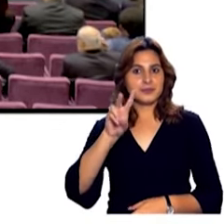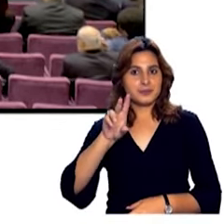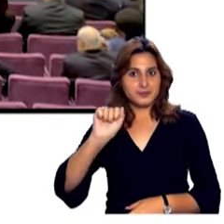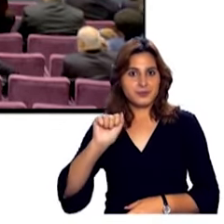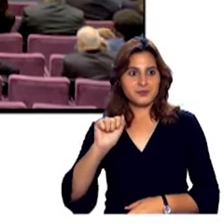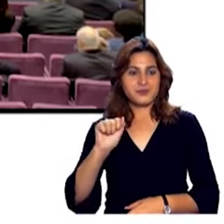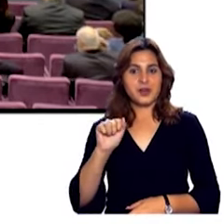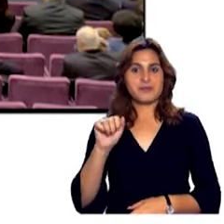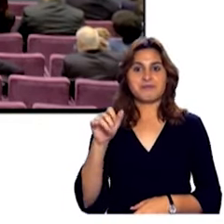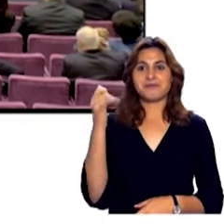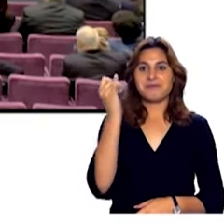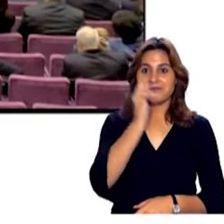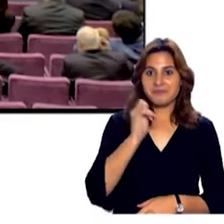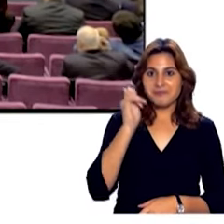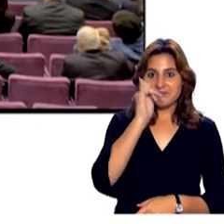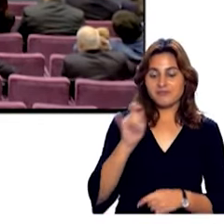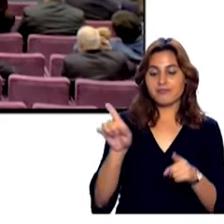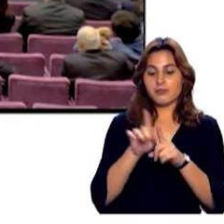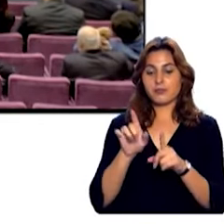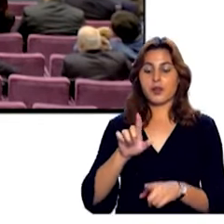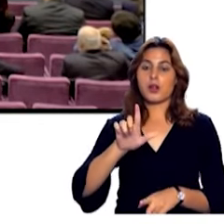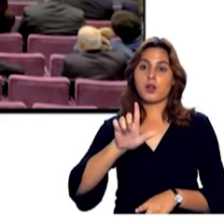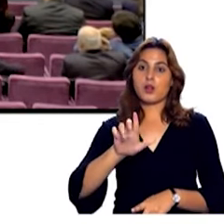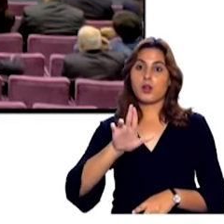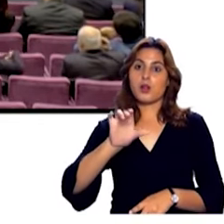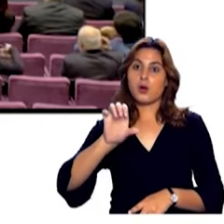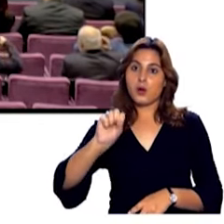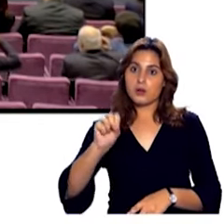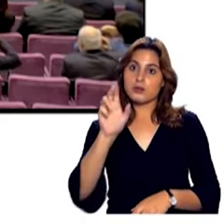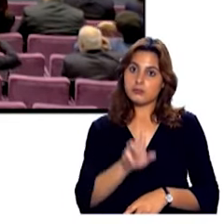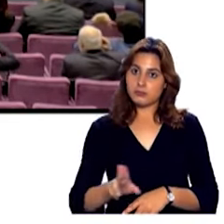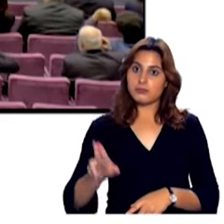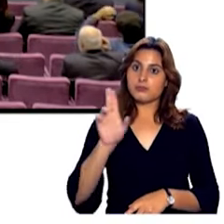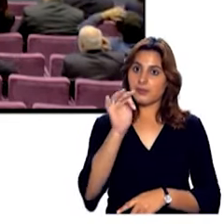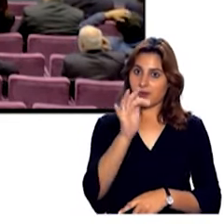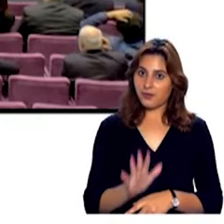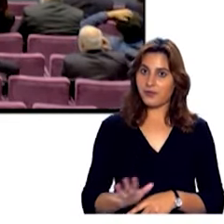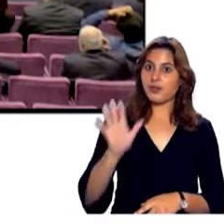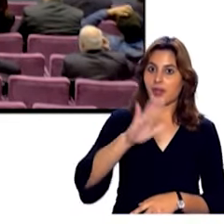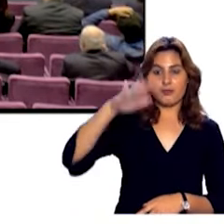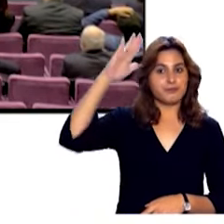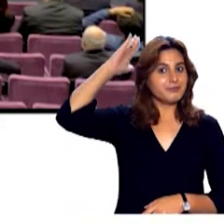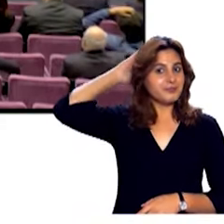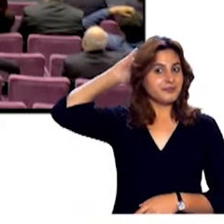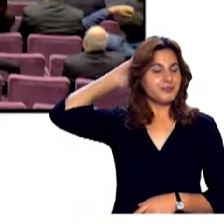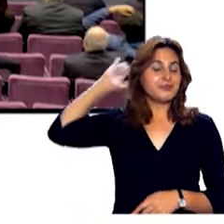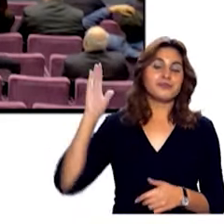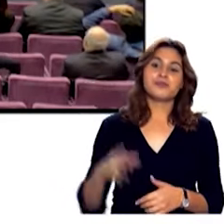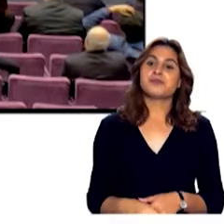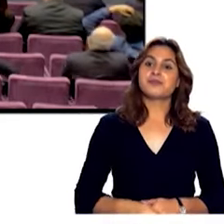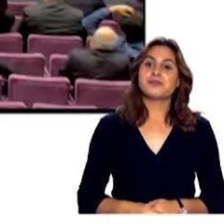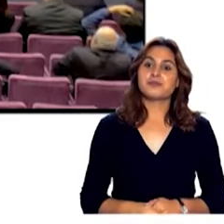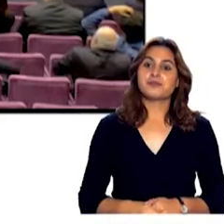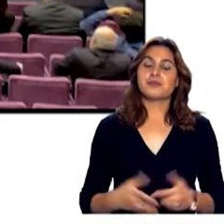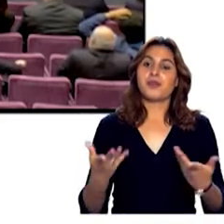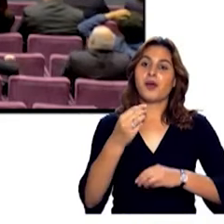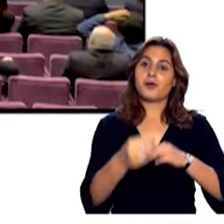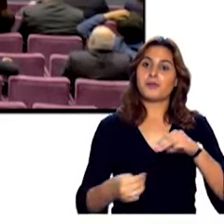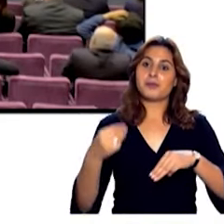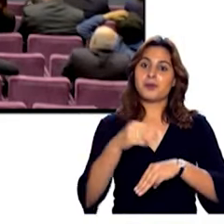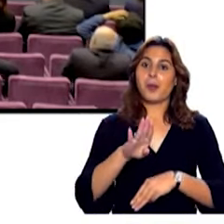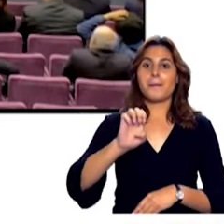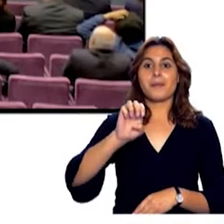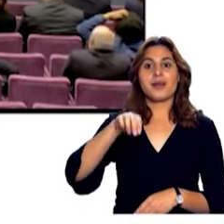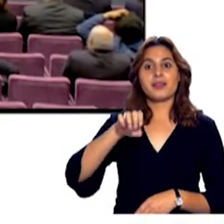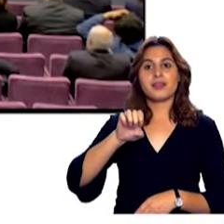oess Dr Lu guilerme Marin da Universidade Federal do Paraná com a palavra o senhor Ministro Benedito